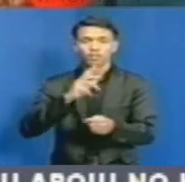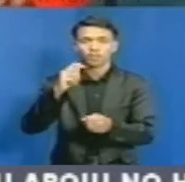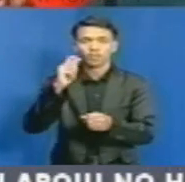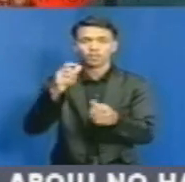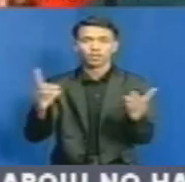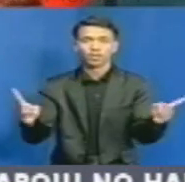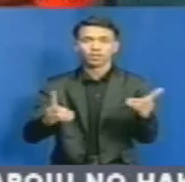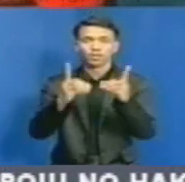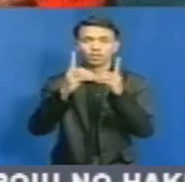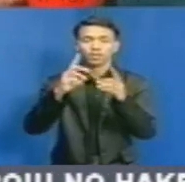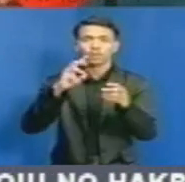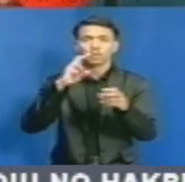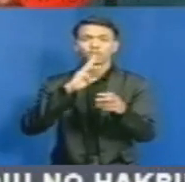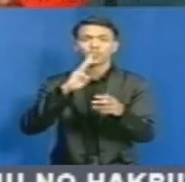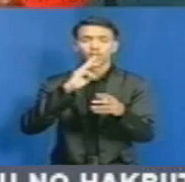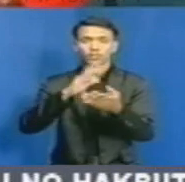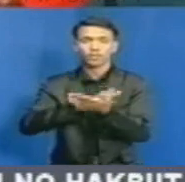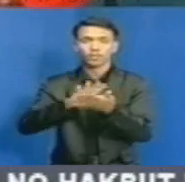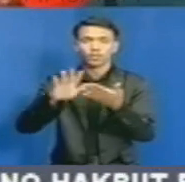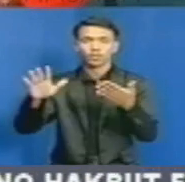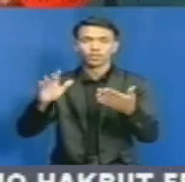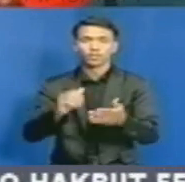Manatuto, enfrenta problema bemos.